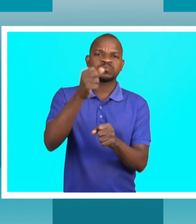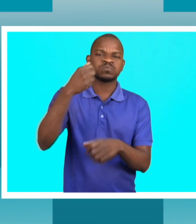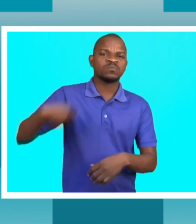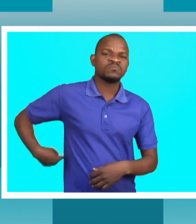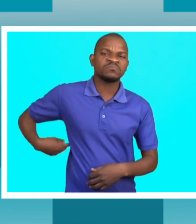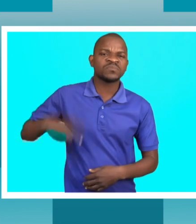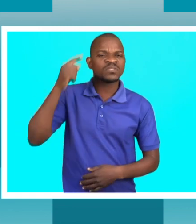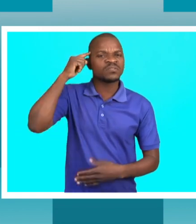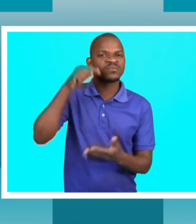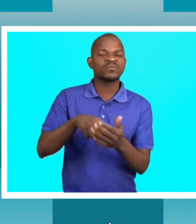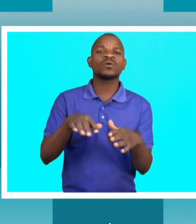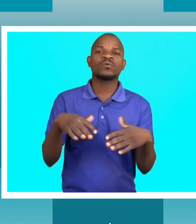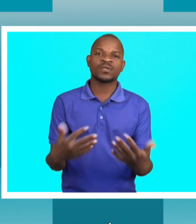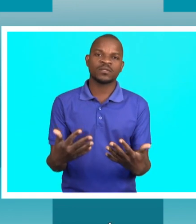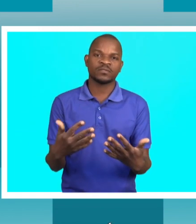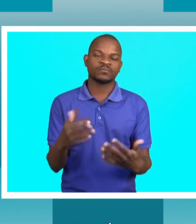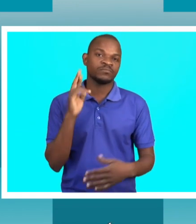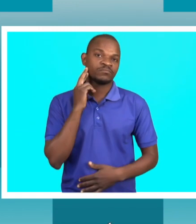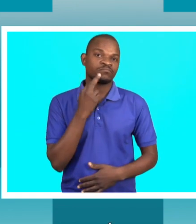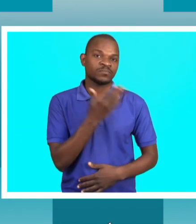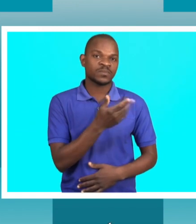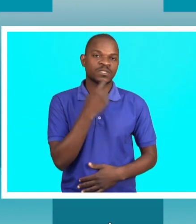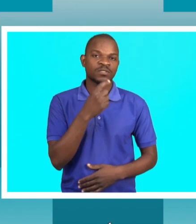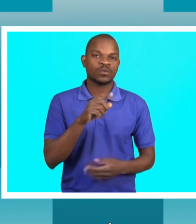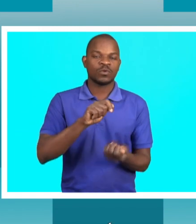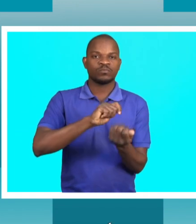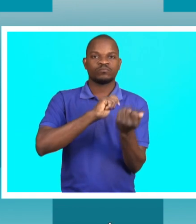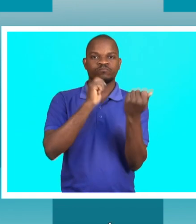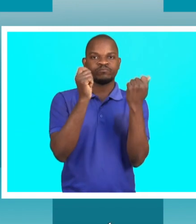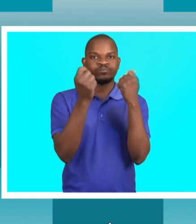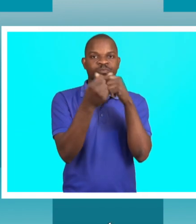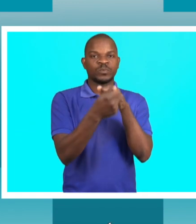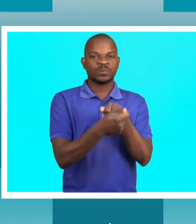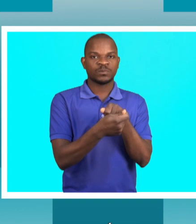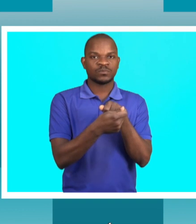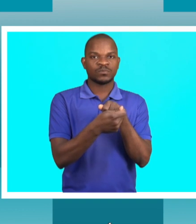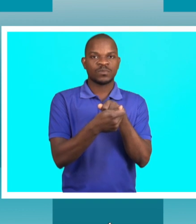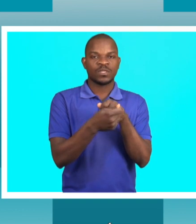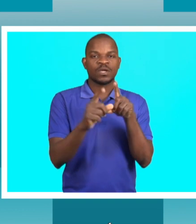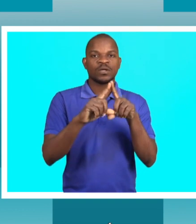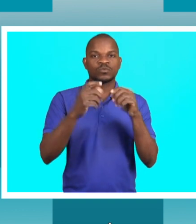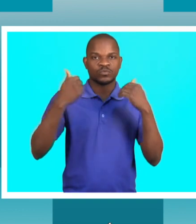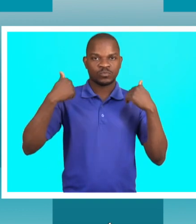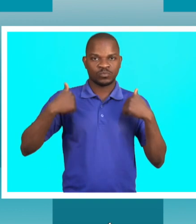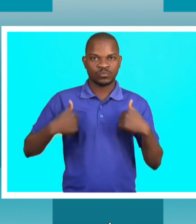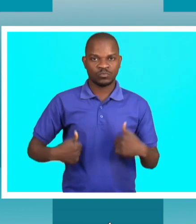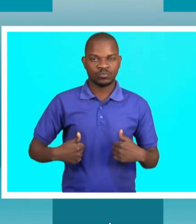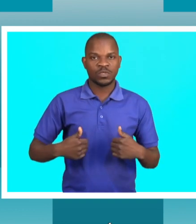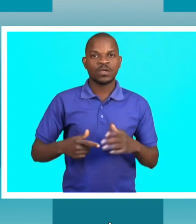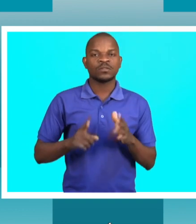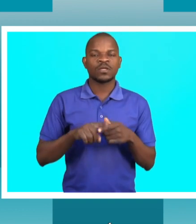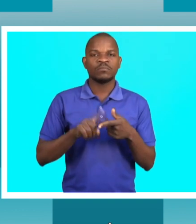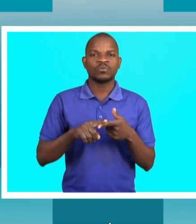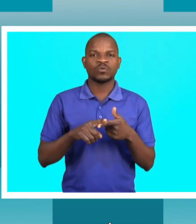e quais são as causas? Que é uma alteração brusca naquilo que é a transmissão do impulso da periferia para o cérebro ou do